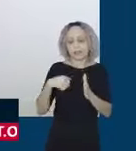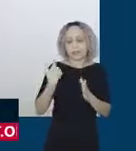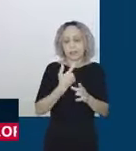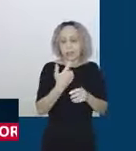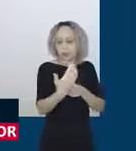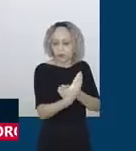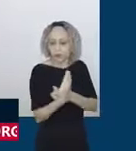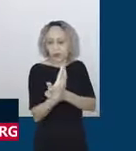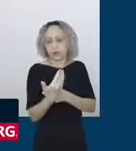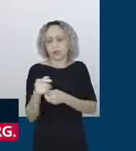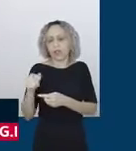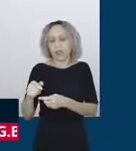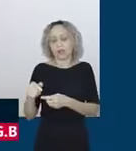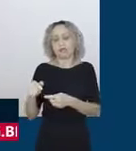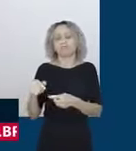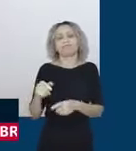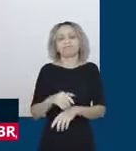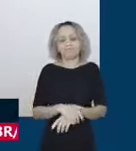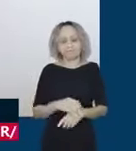políticas humanitárias.